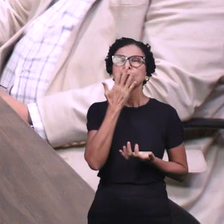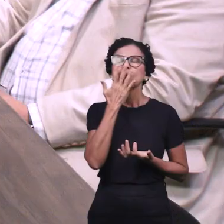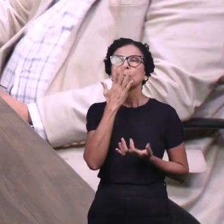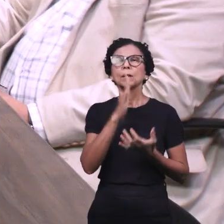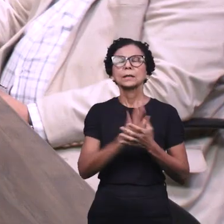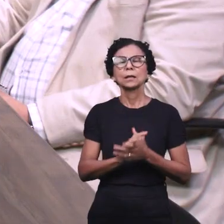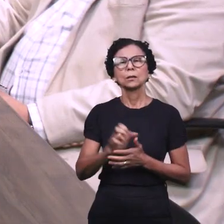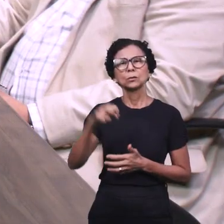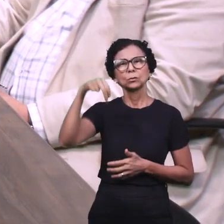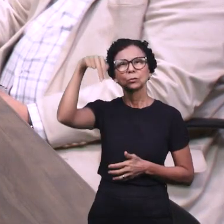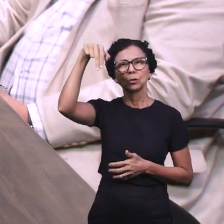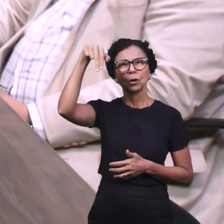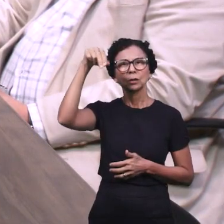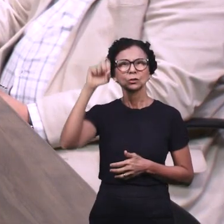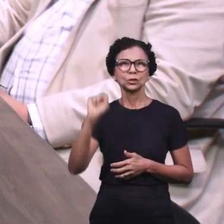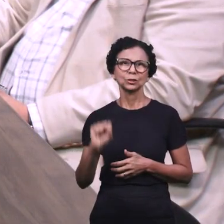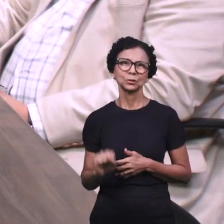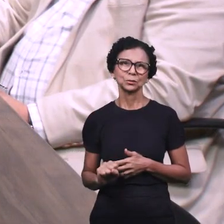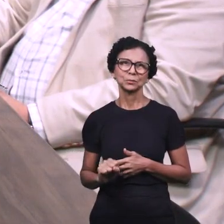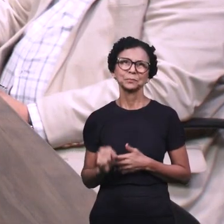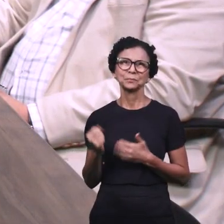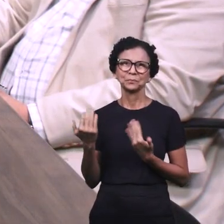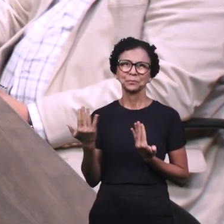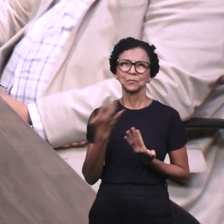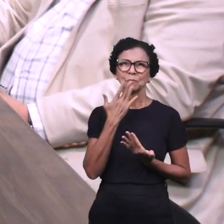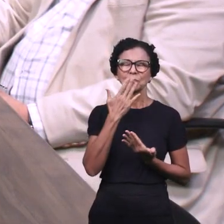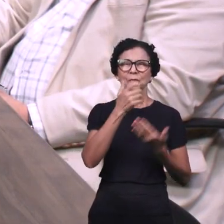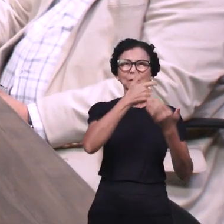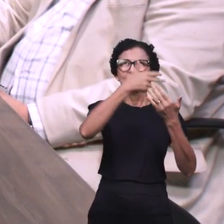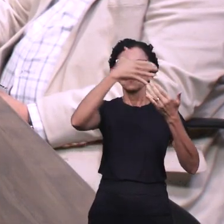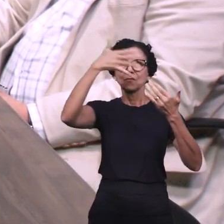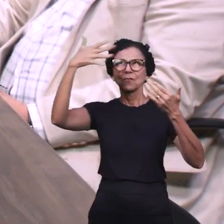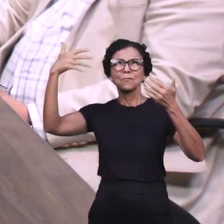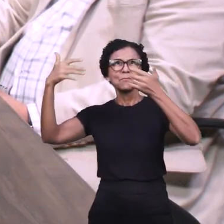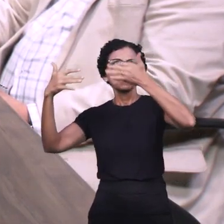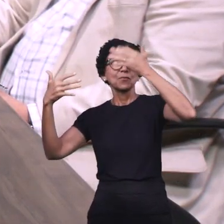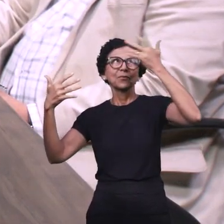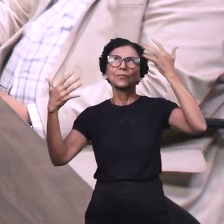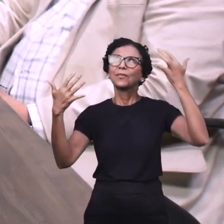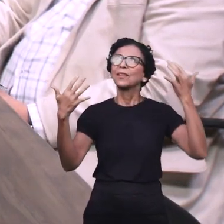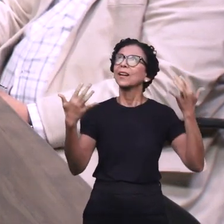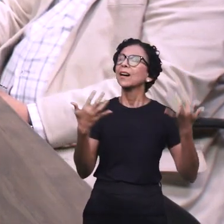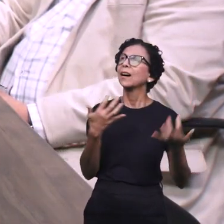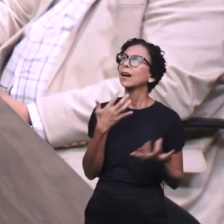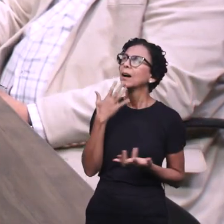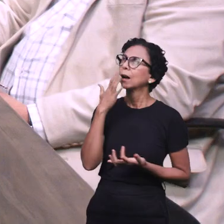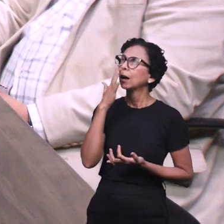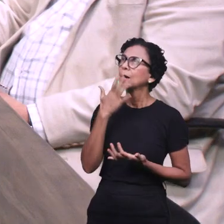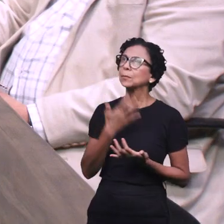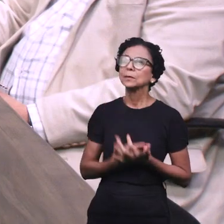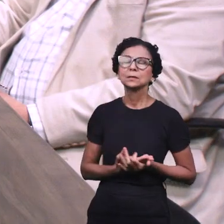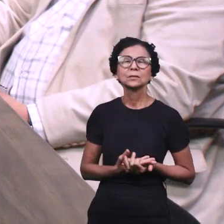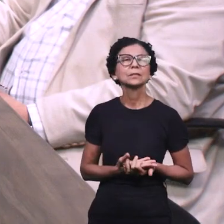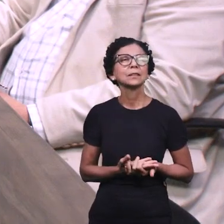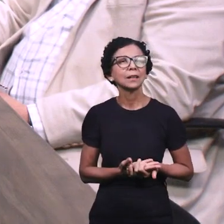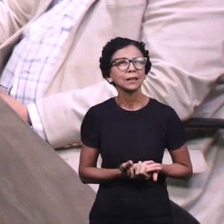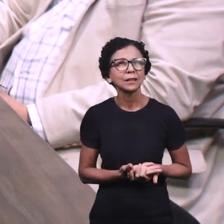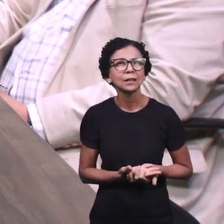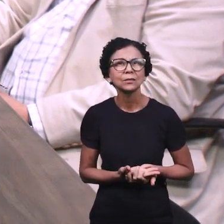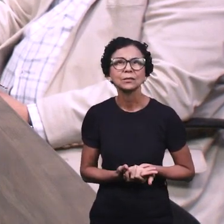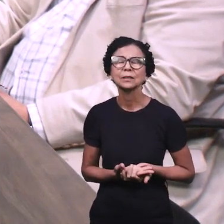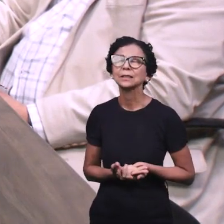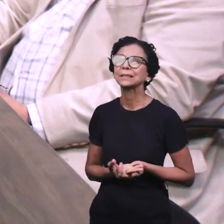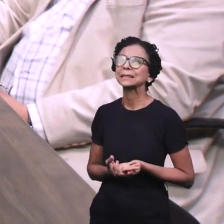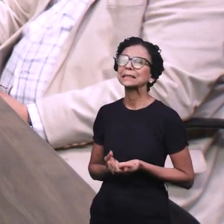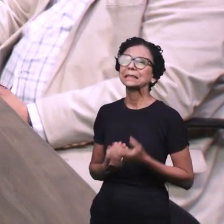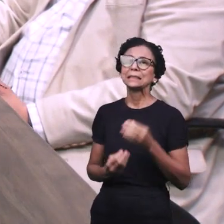no sul. Elas são maravilhosas, né? Eu fico impressionado, né, com a criação.